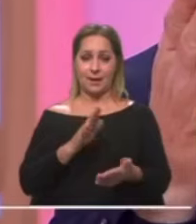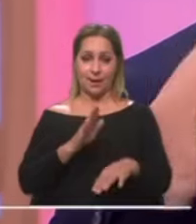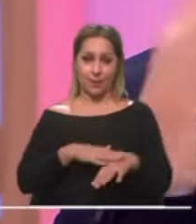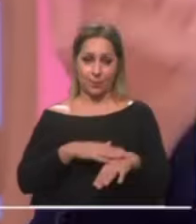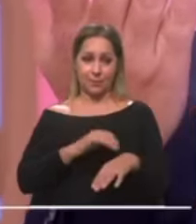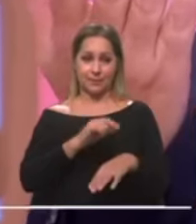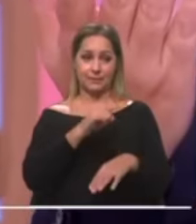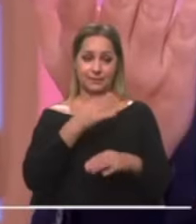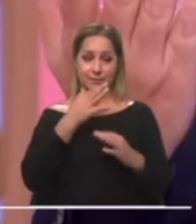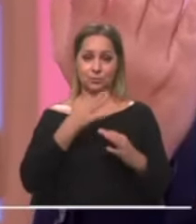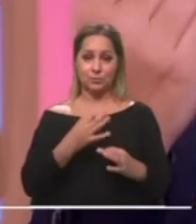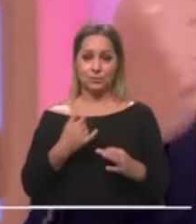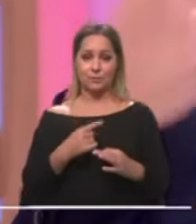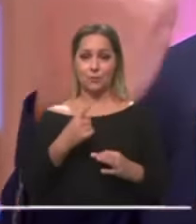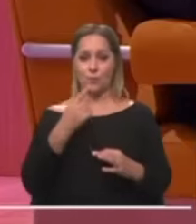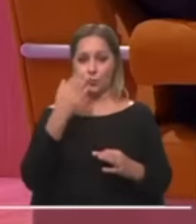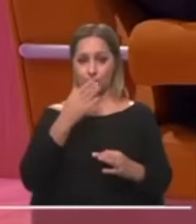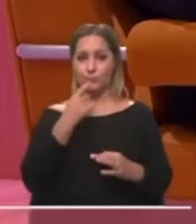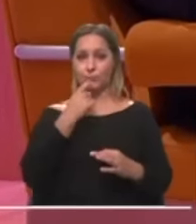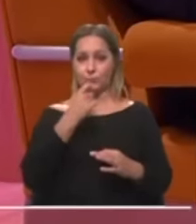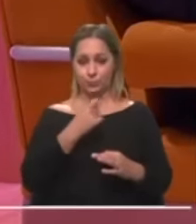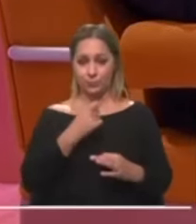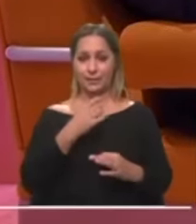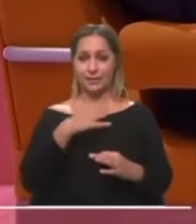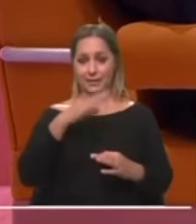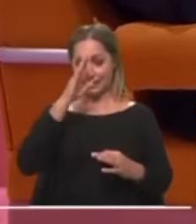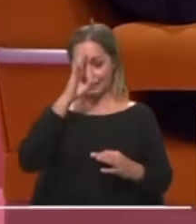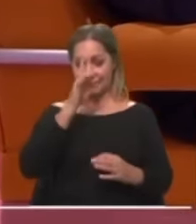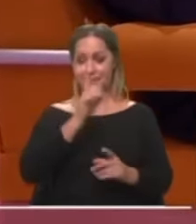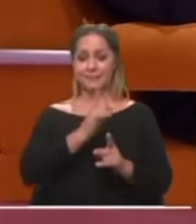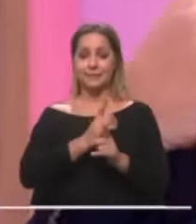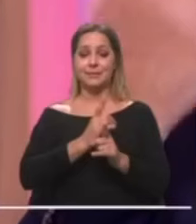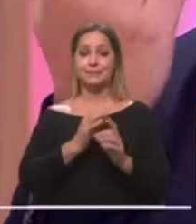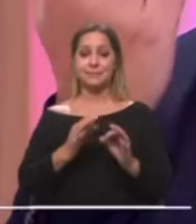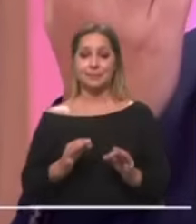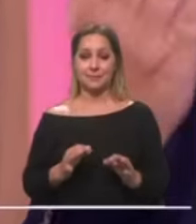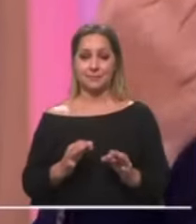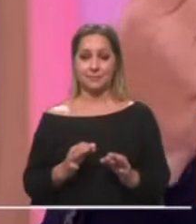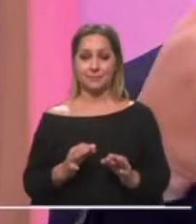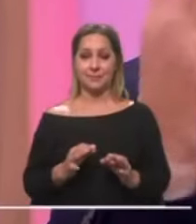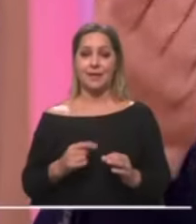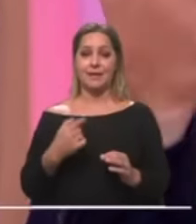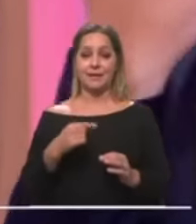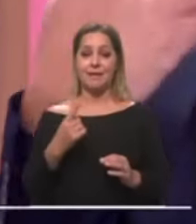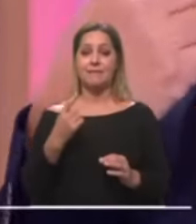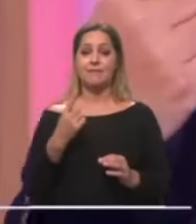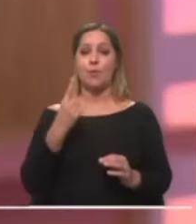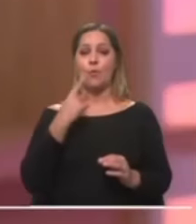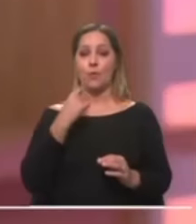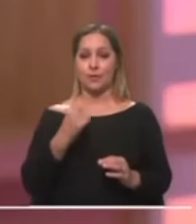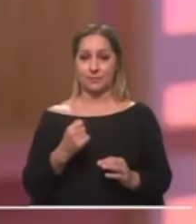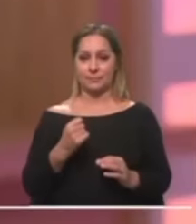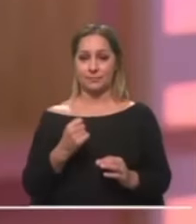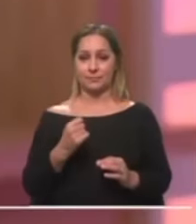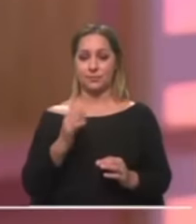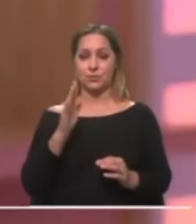até é perigoso vai que um dia destes perguntam e querem saber mesmo e vai que isto não é há um um crime por descobrir Julio zider Nilton